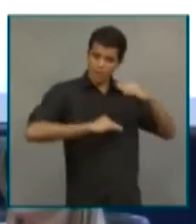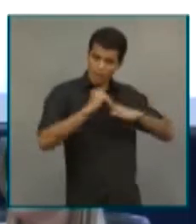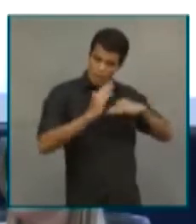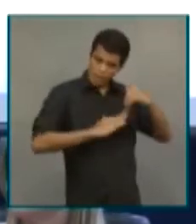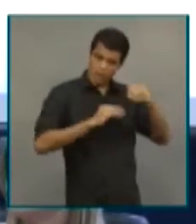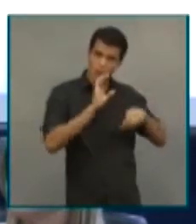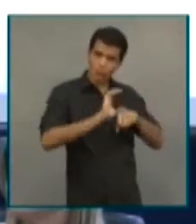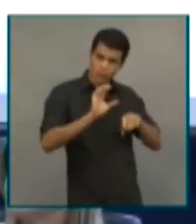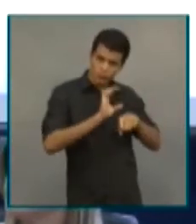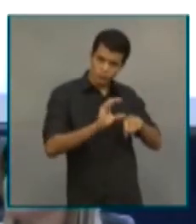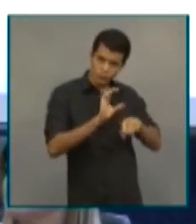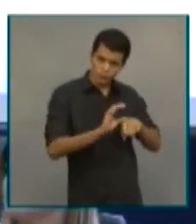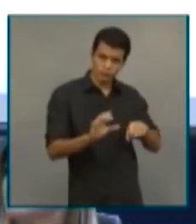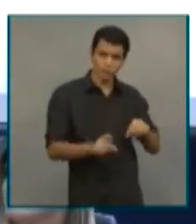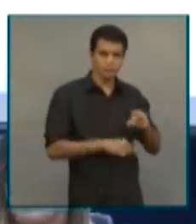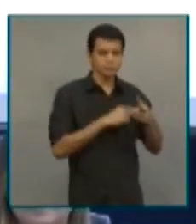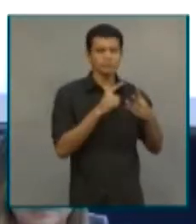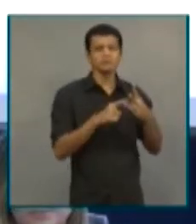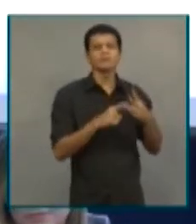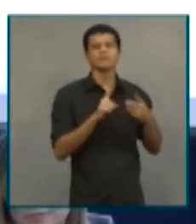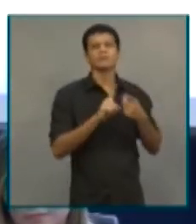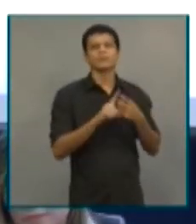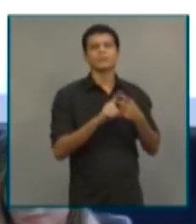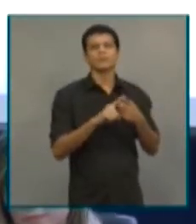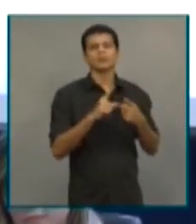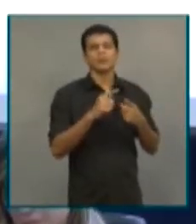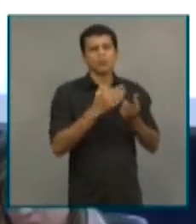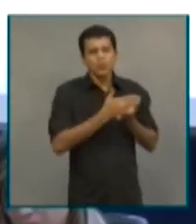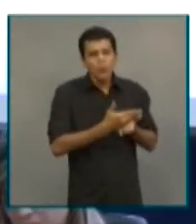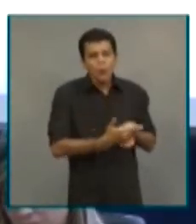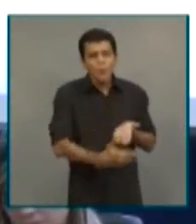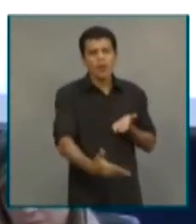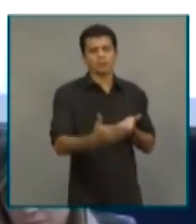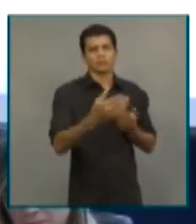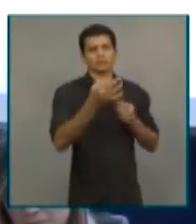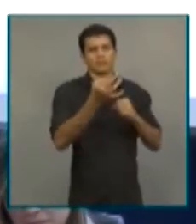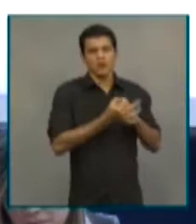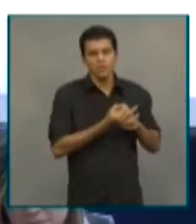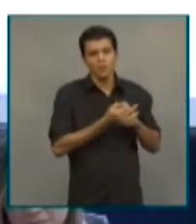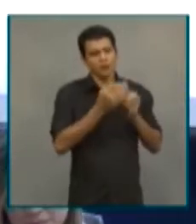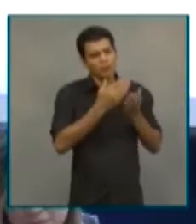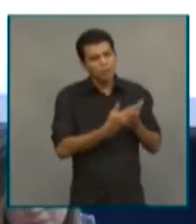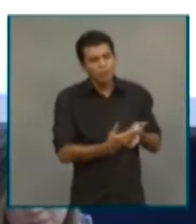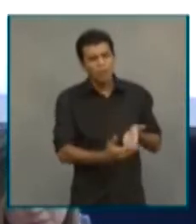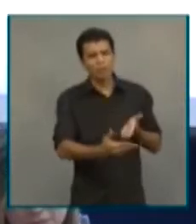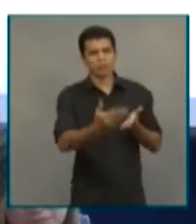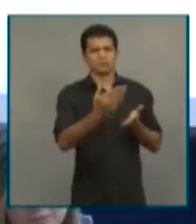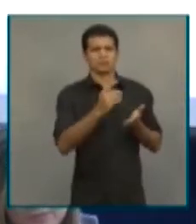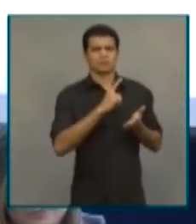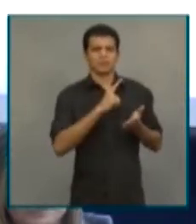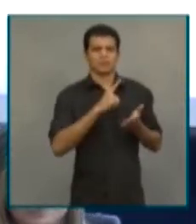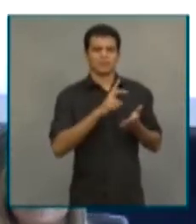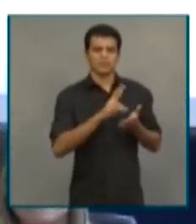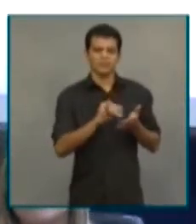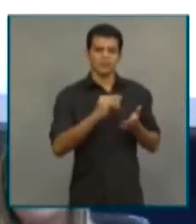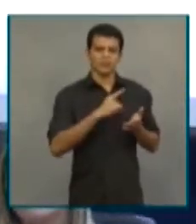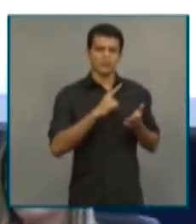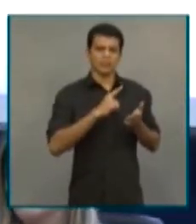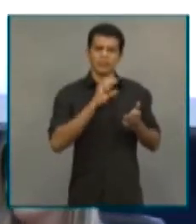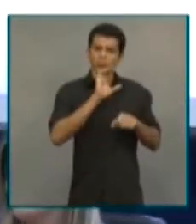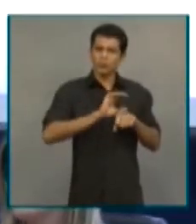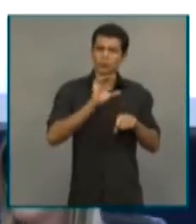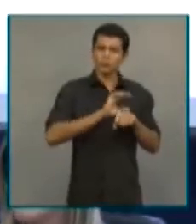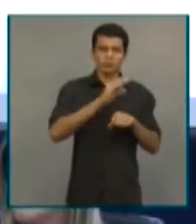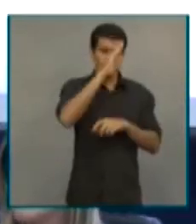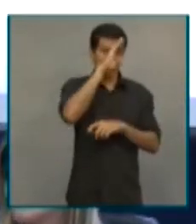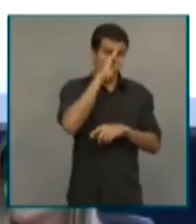bumerangue, o jovem advogado, o advogado início de carreira e o advogado mais experiente terão capacitação gratuita na ESA. Mas o terceiro